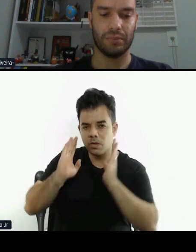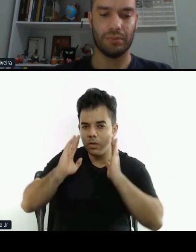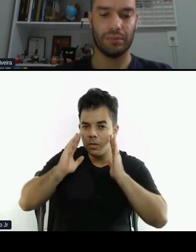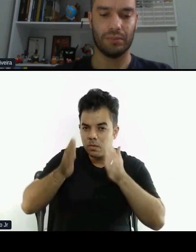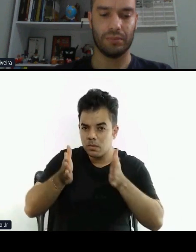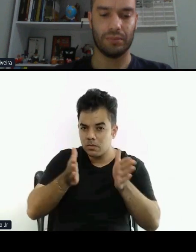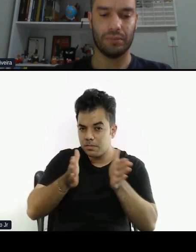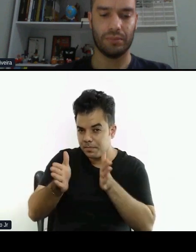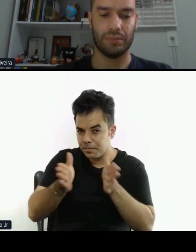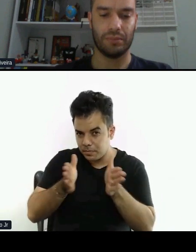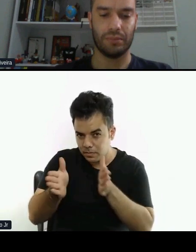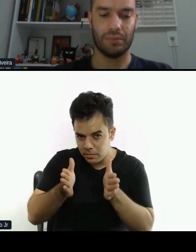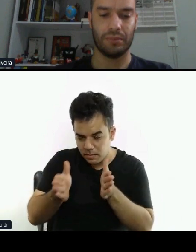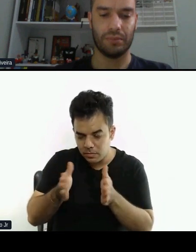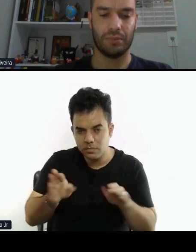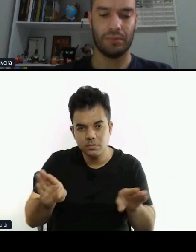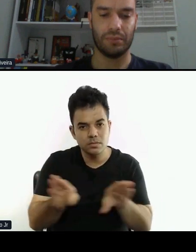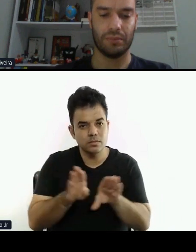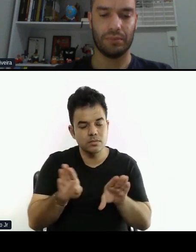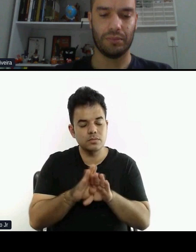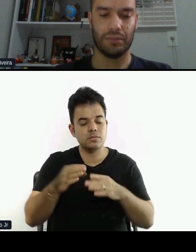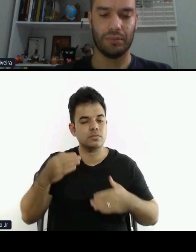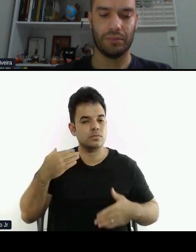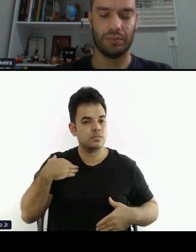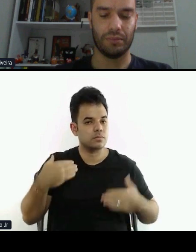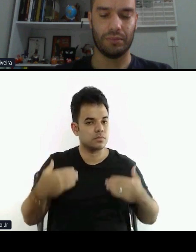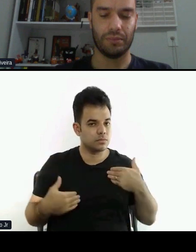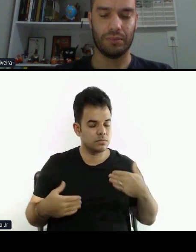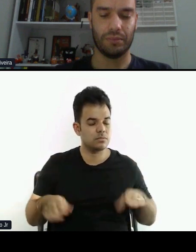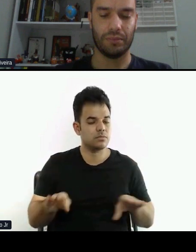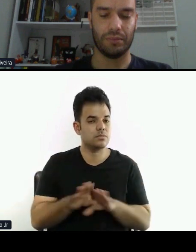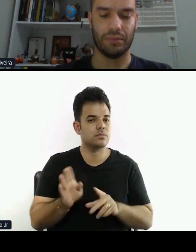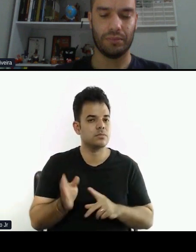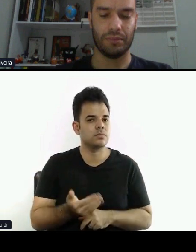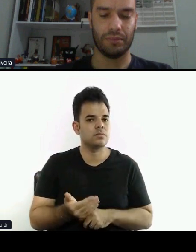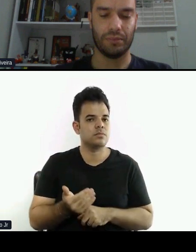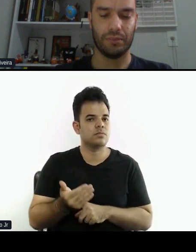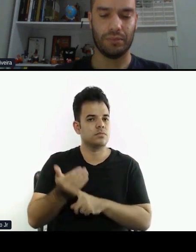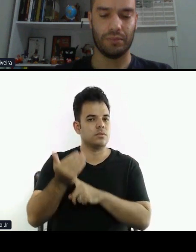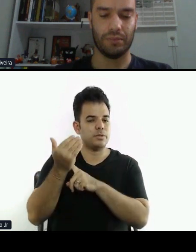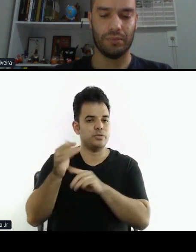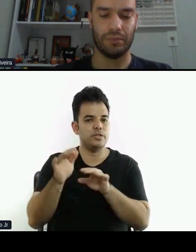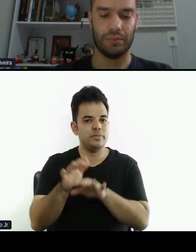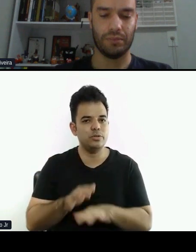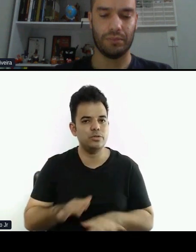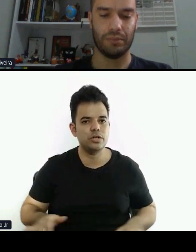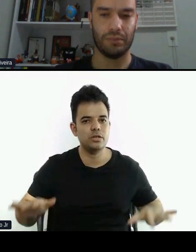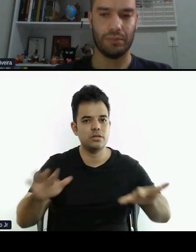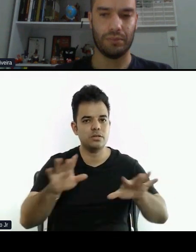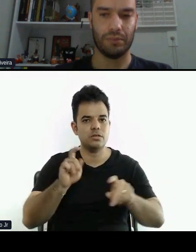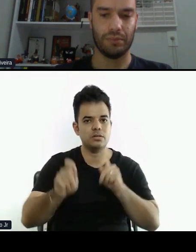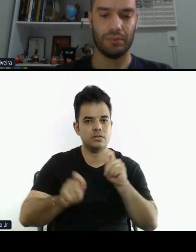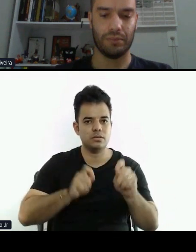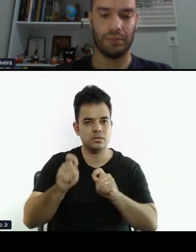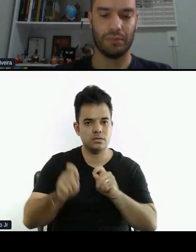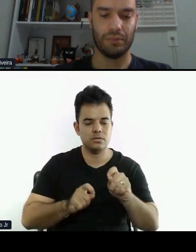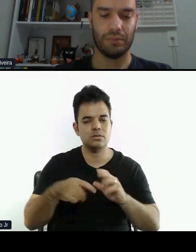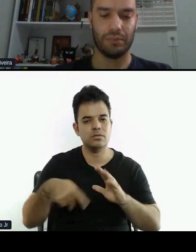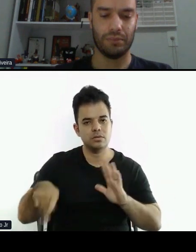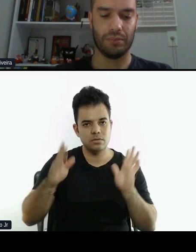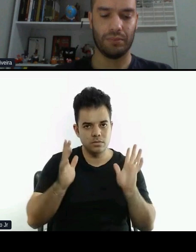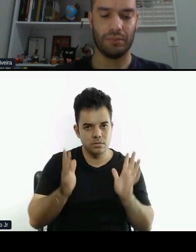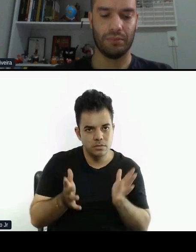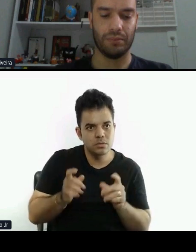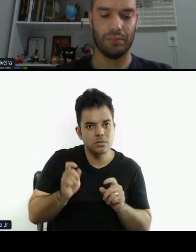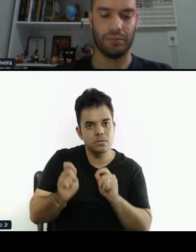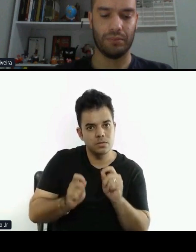com a gente falando da parte física, né, e a parte tecnológica. A parte física, né, é claro, a gente tem que ter todas as nossas instalações está acessível,